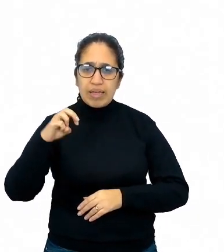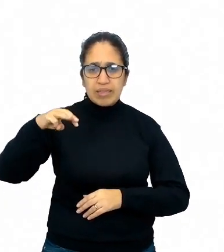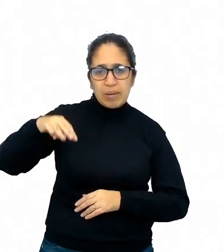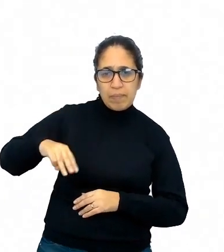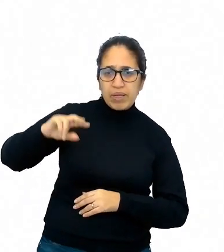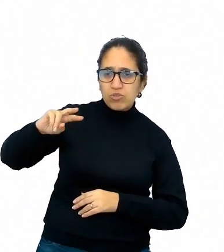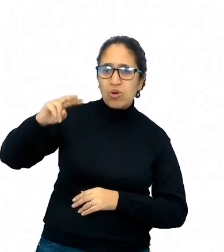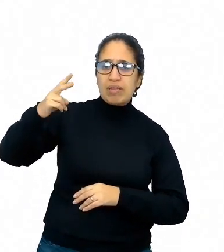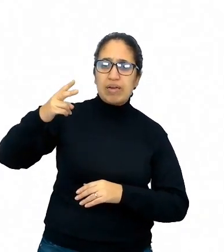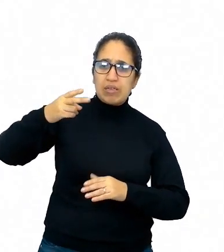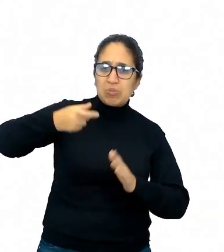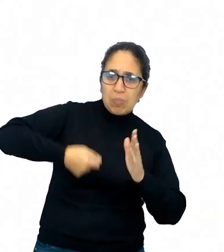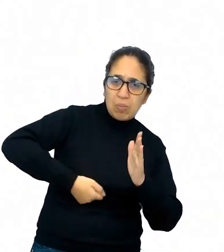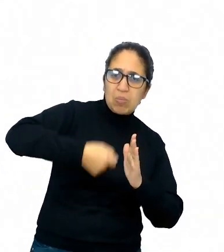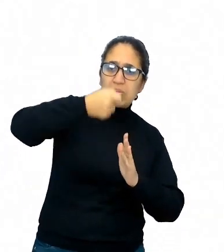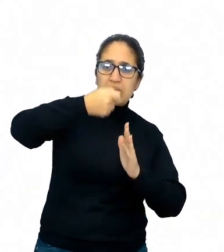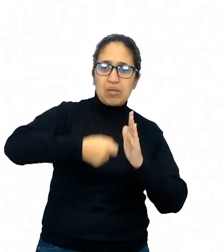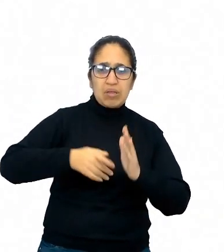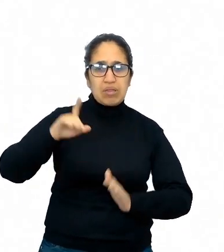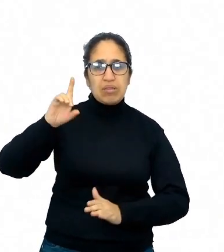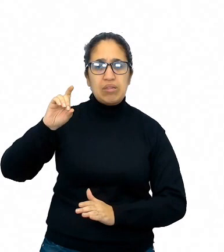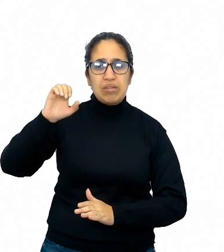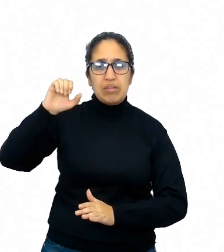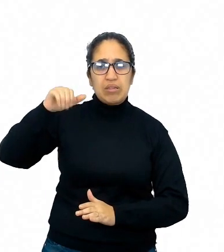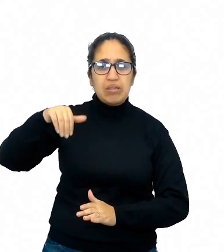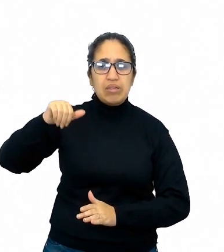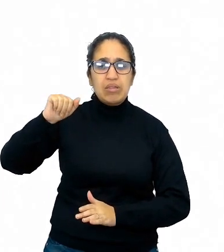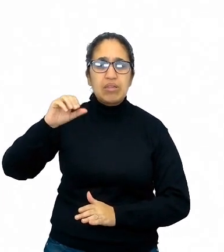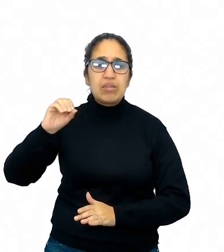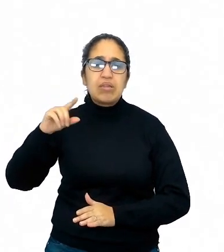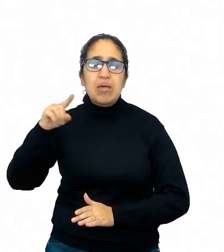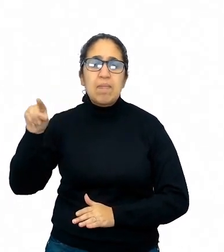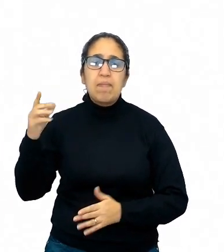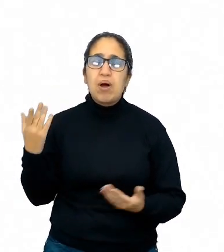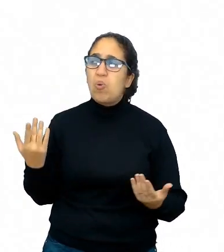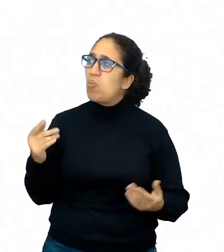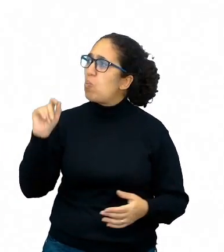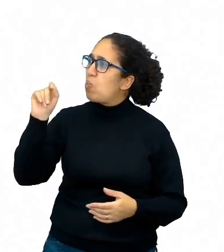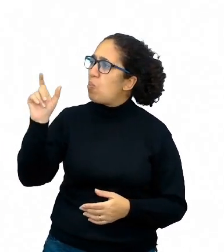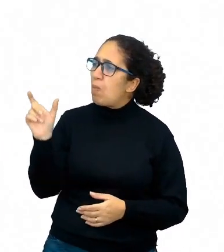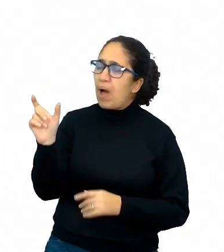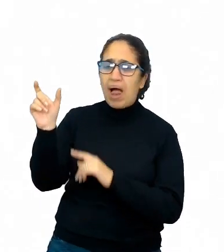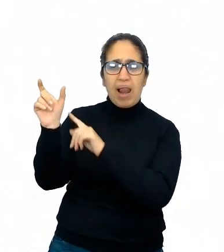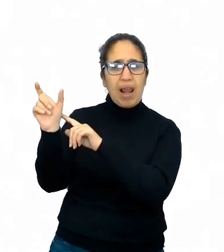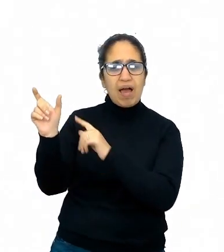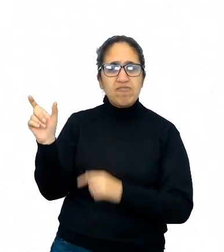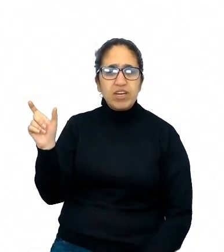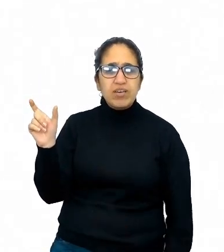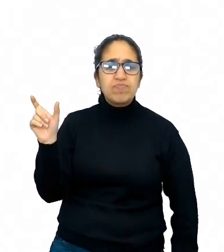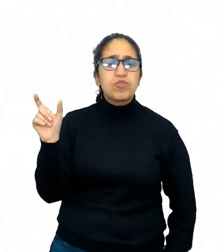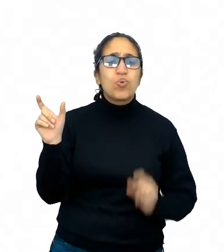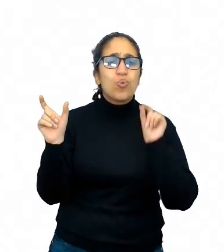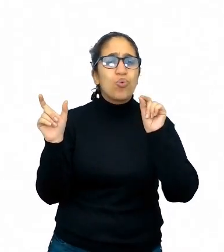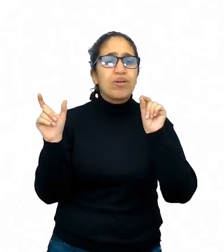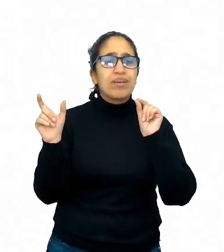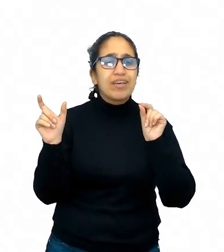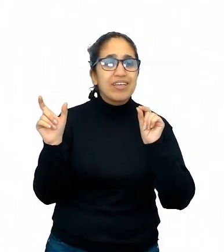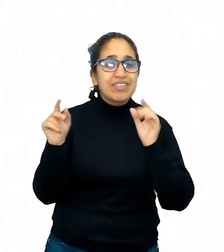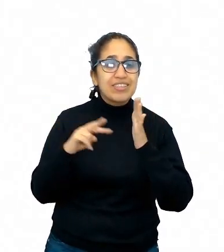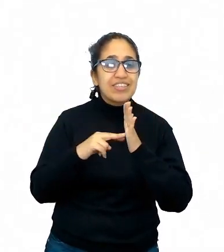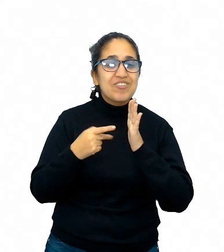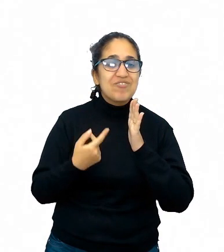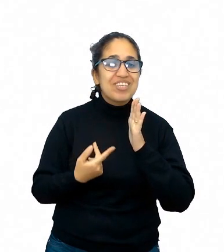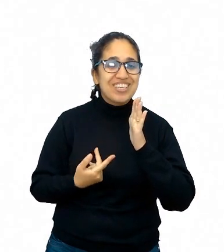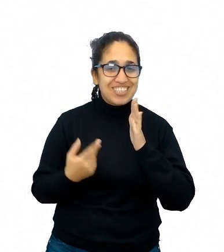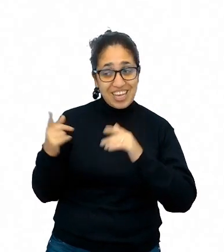que é essa demão quando a gente está falando de pintura? Que estudante será que tem acesso a esse tipo de conhecimento específico? Porque